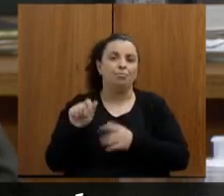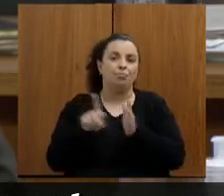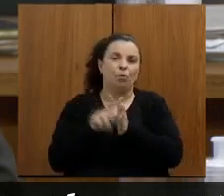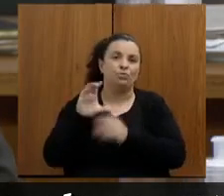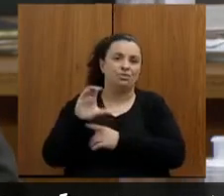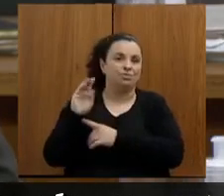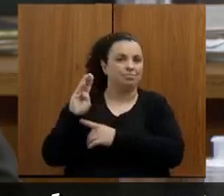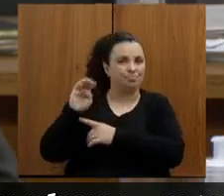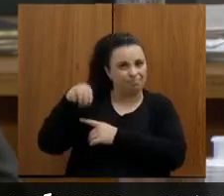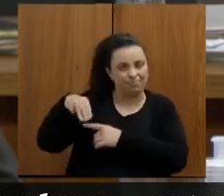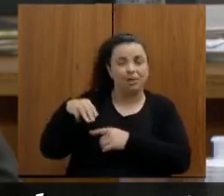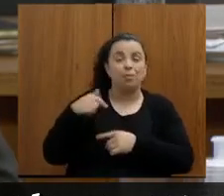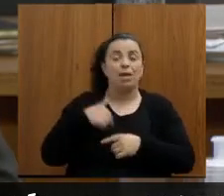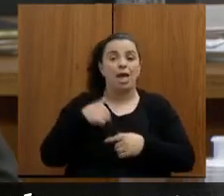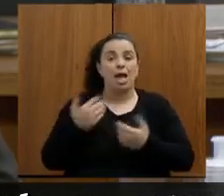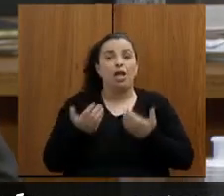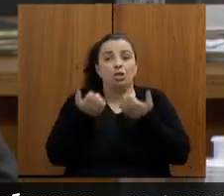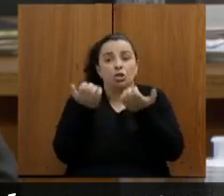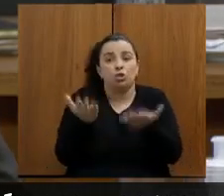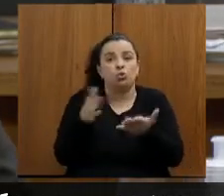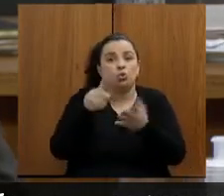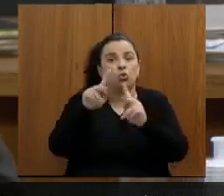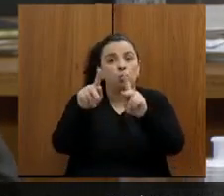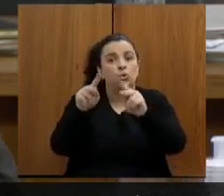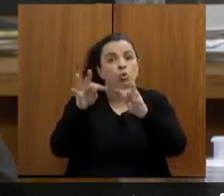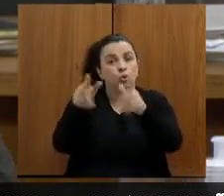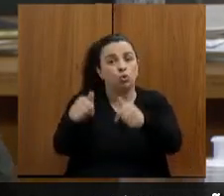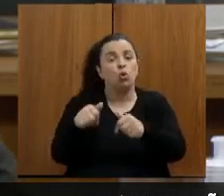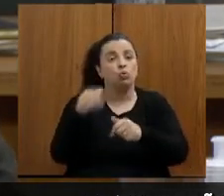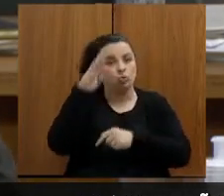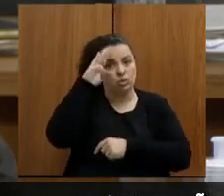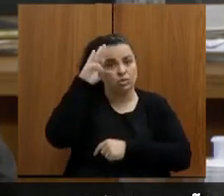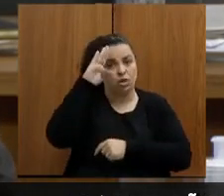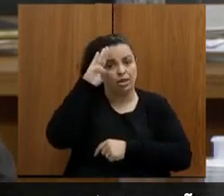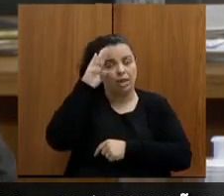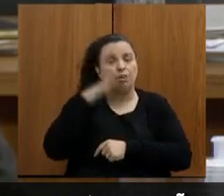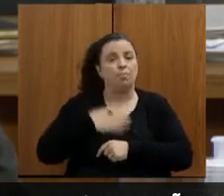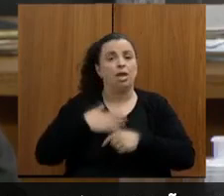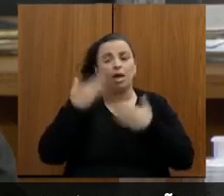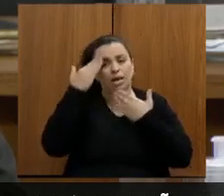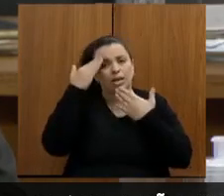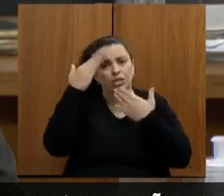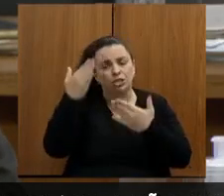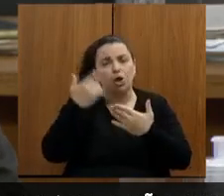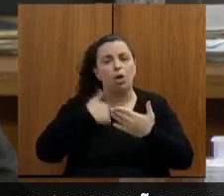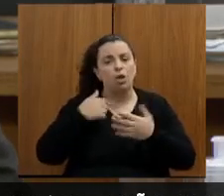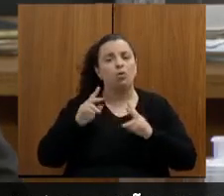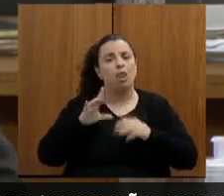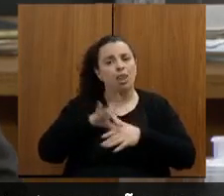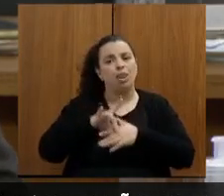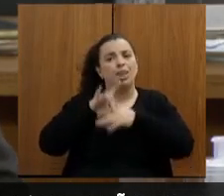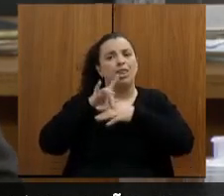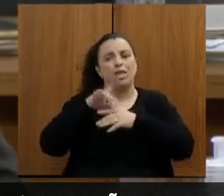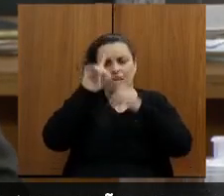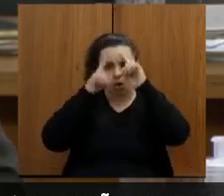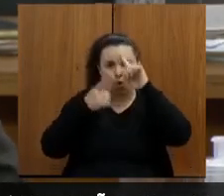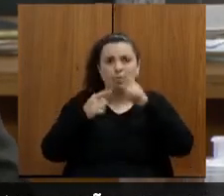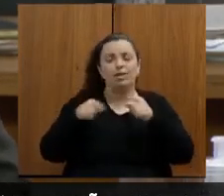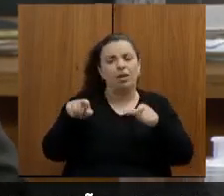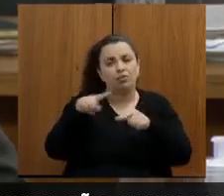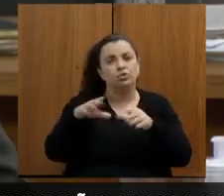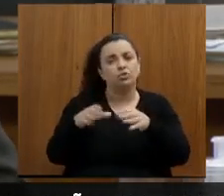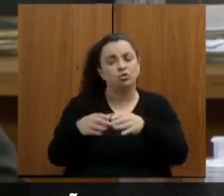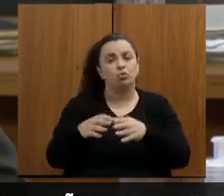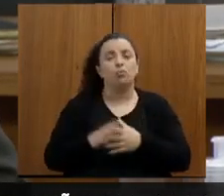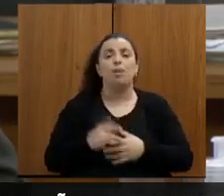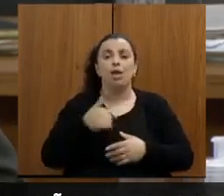gratidão por essa oportunidade de liberá-los de comandá-los durante esse período minha e não o governador Romeu Zema